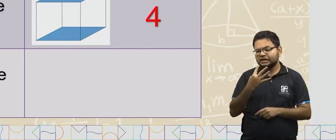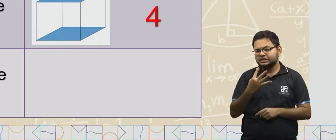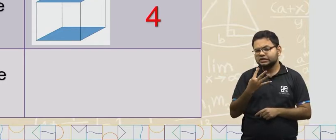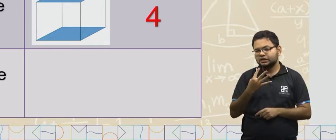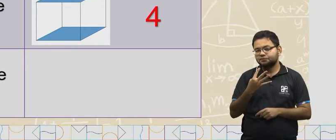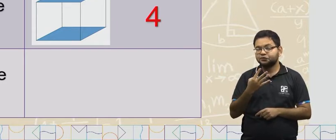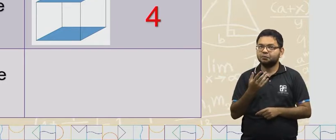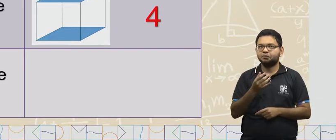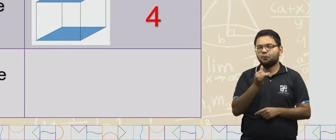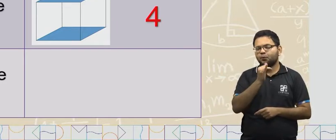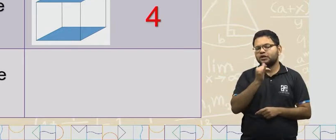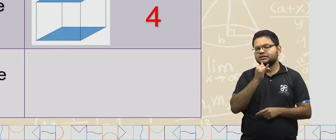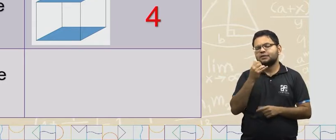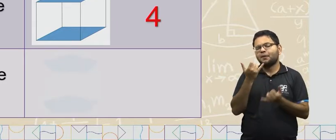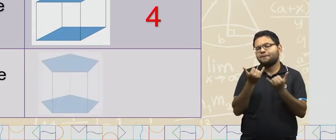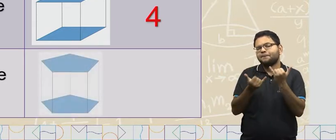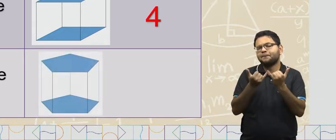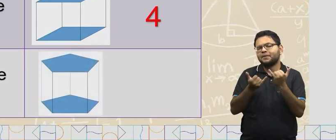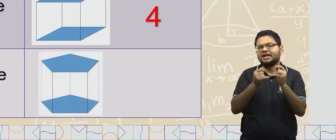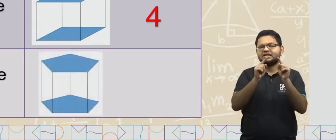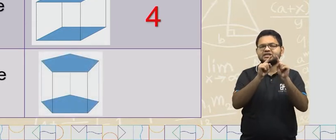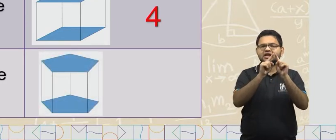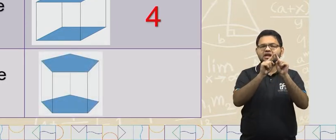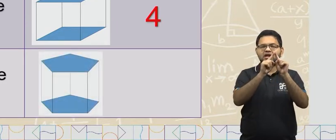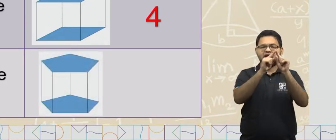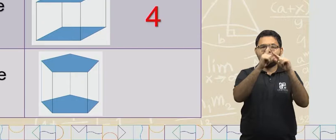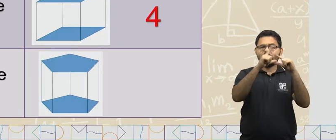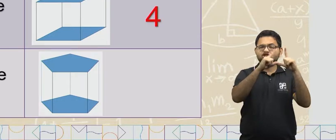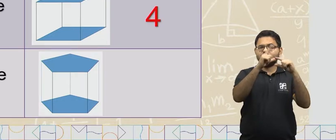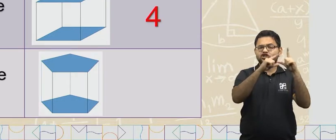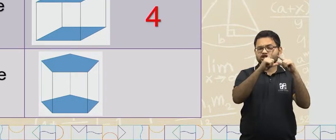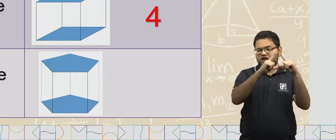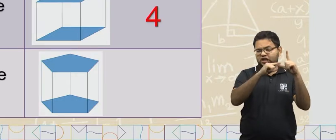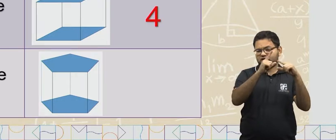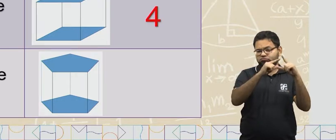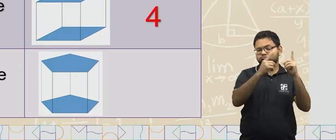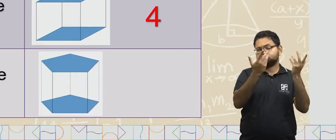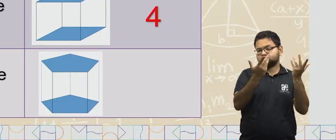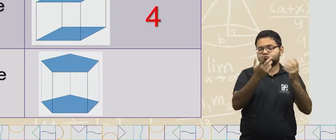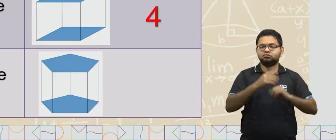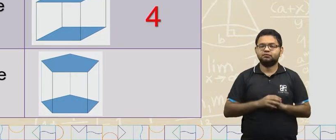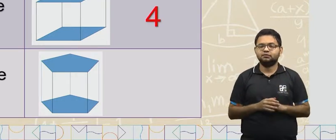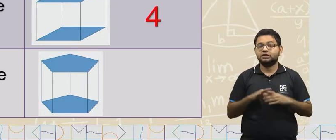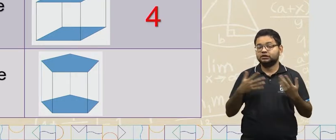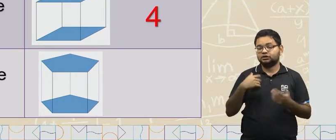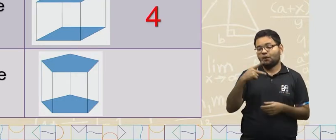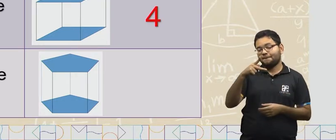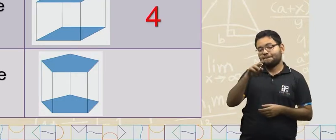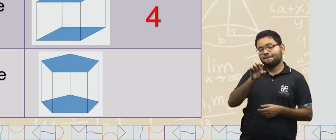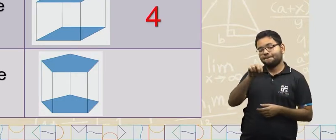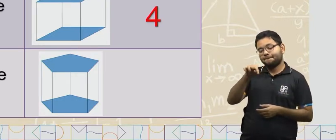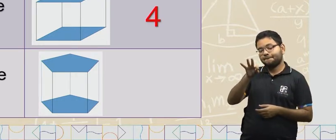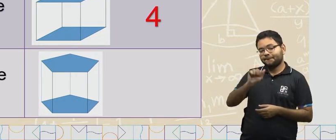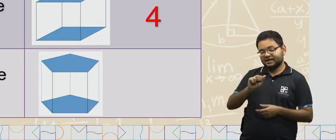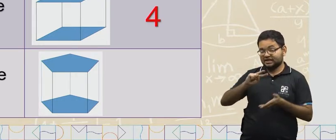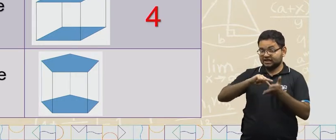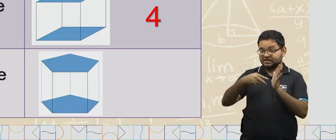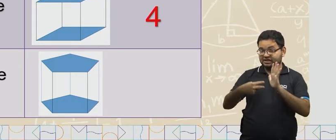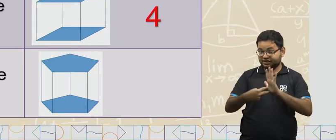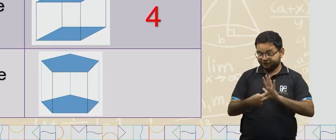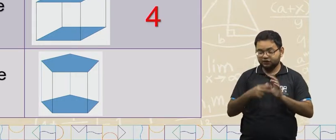uma estrela, por exemplo, que tem 5 pontas. Então, pentagonal é uma figura